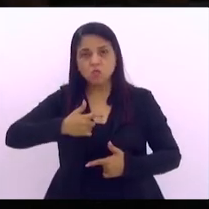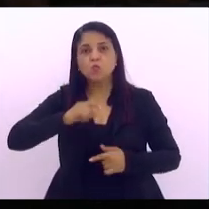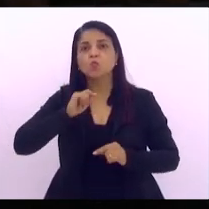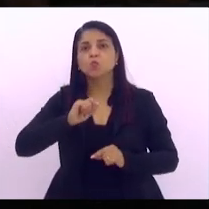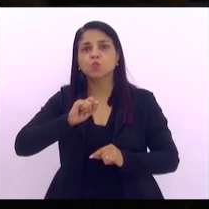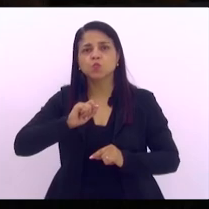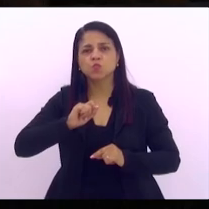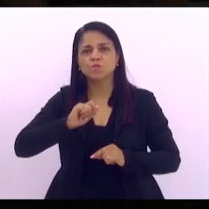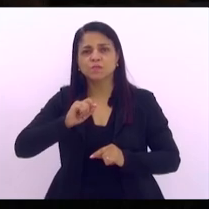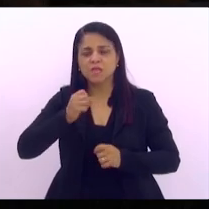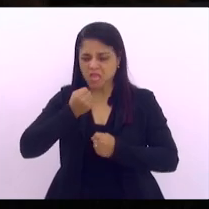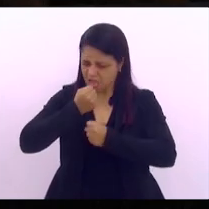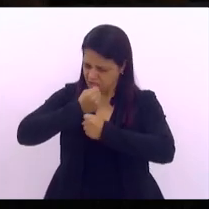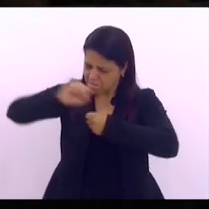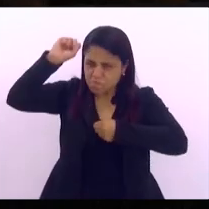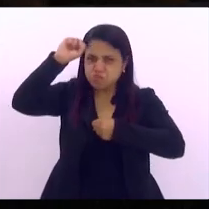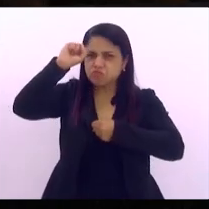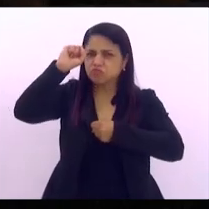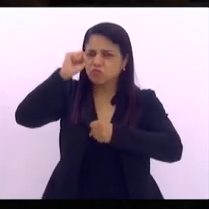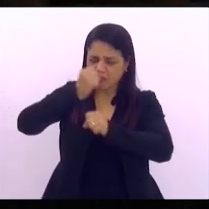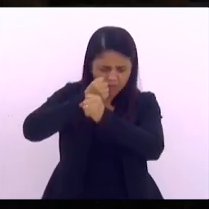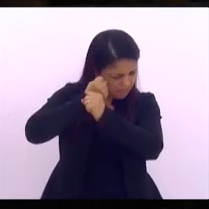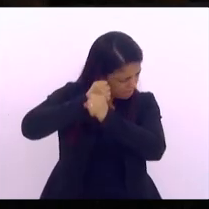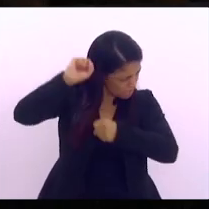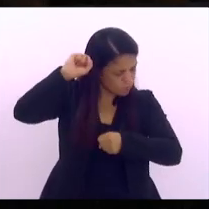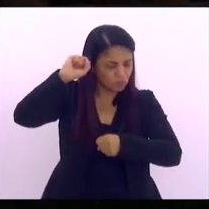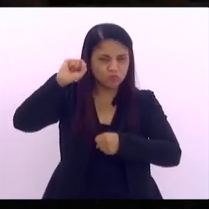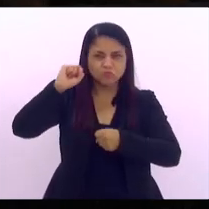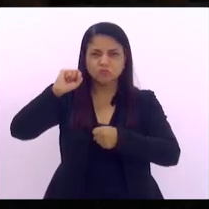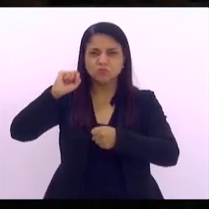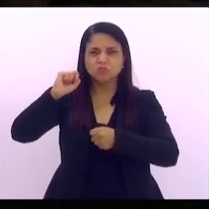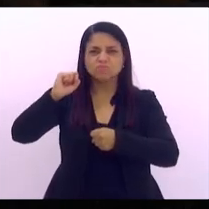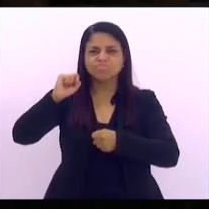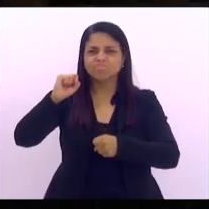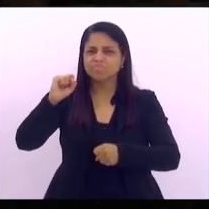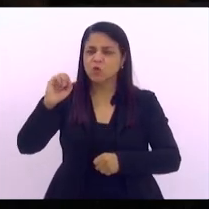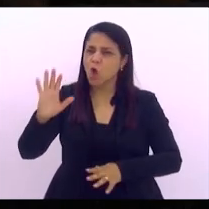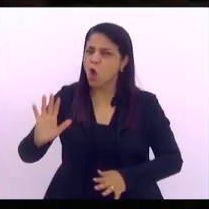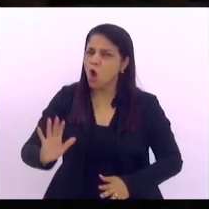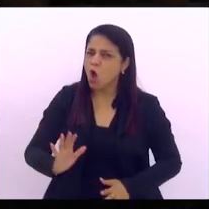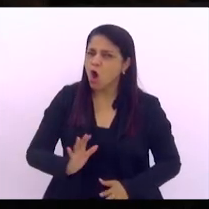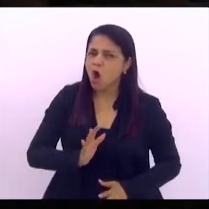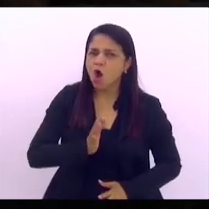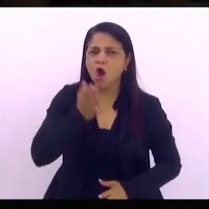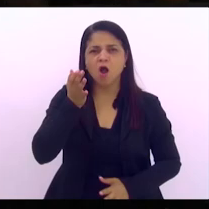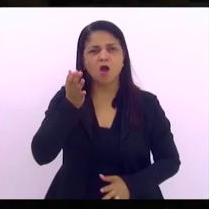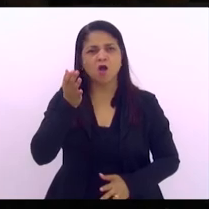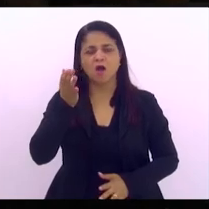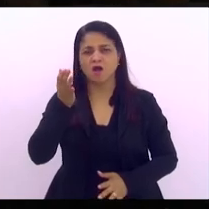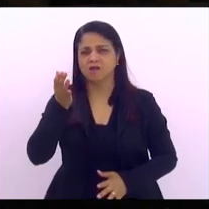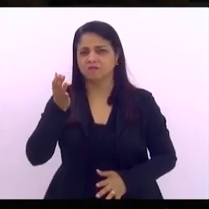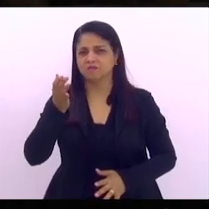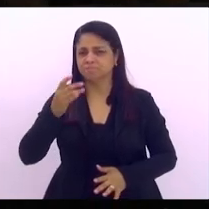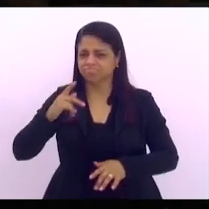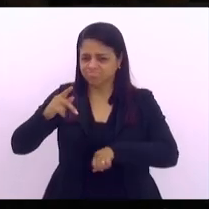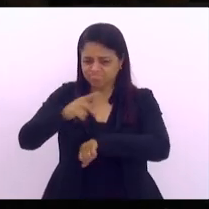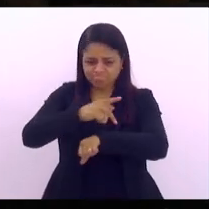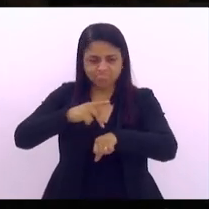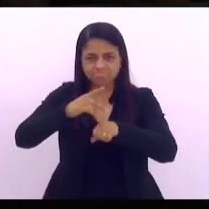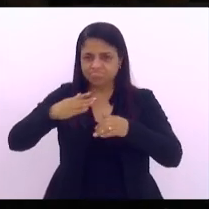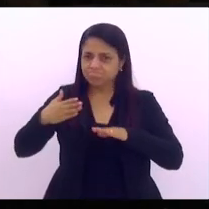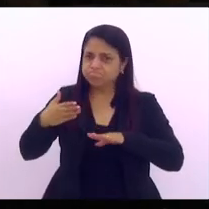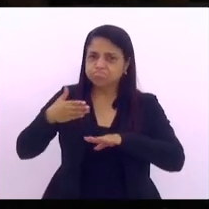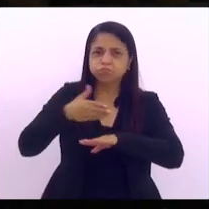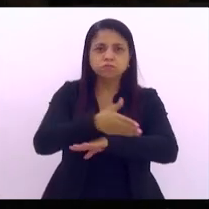ser de repúdio a esta invasão bárbara, que não se justifica